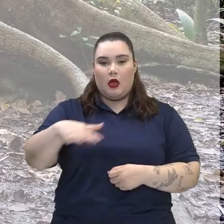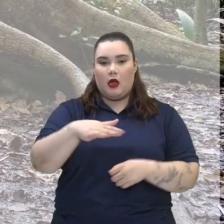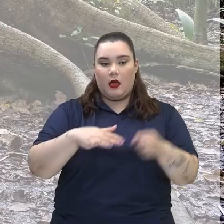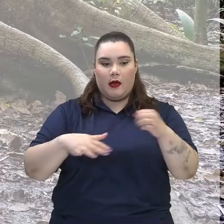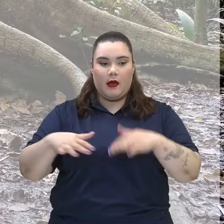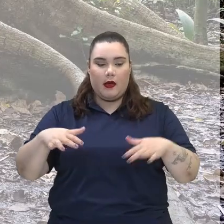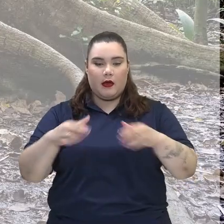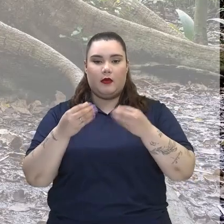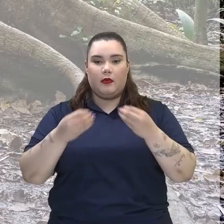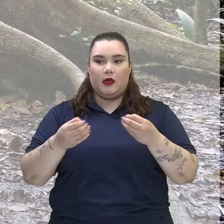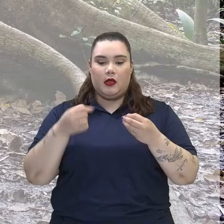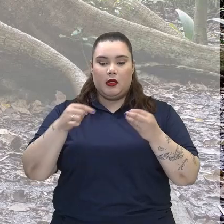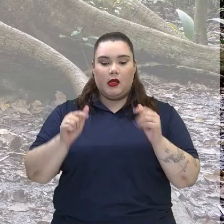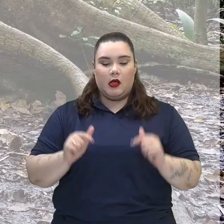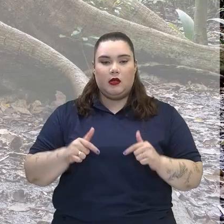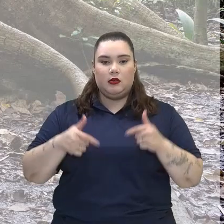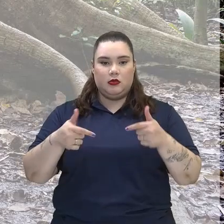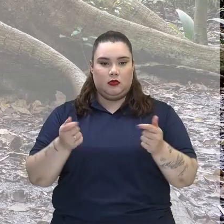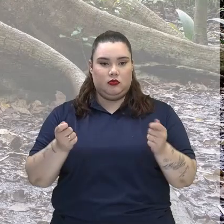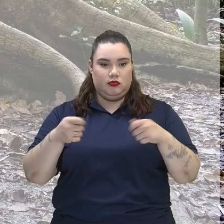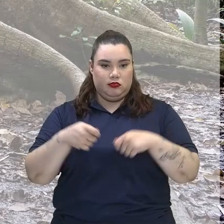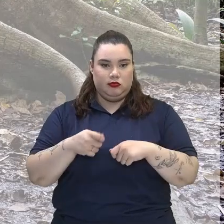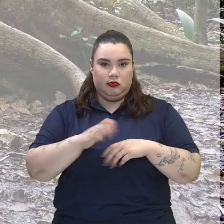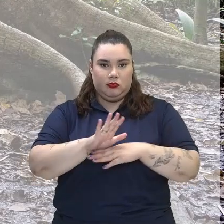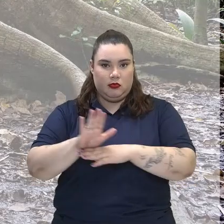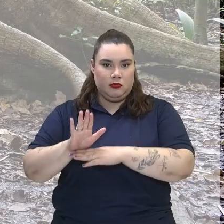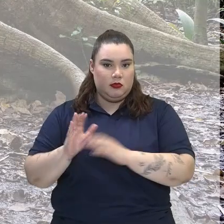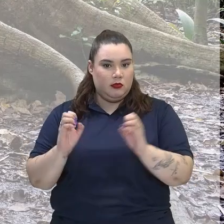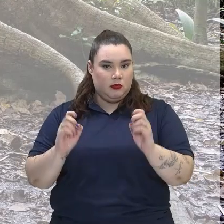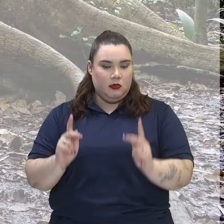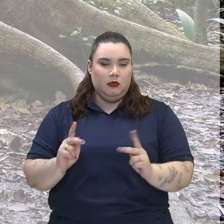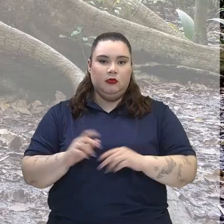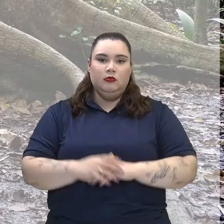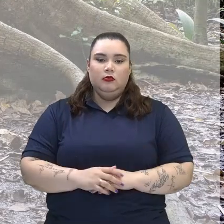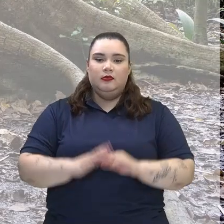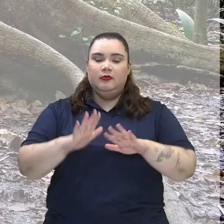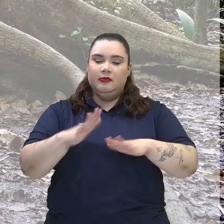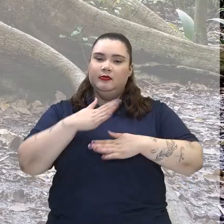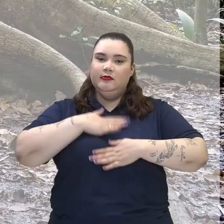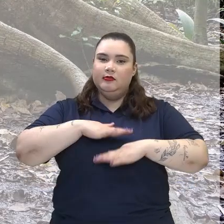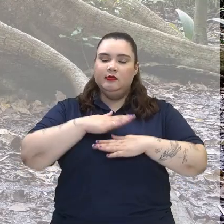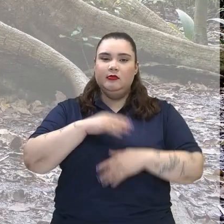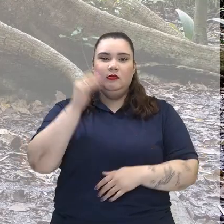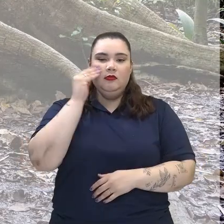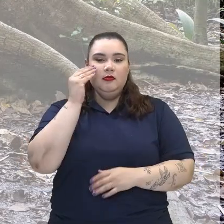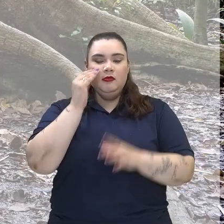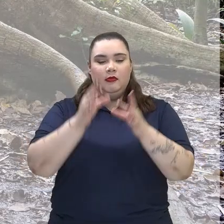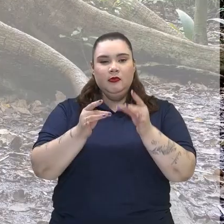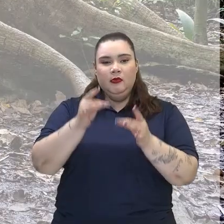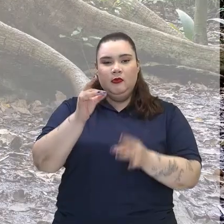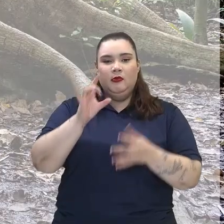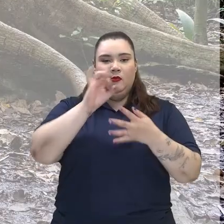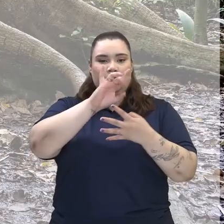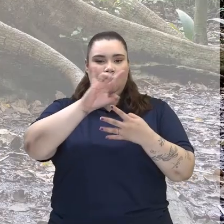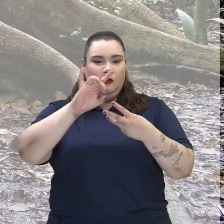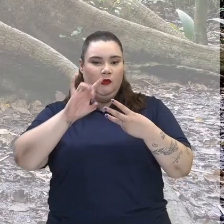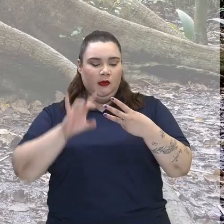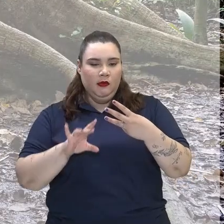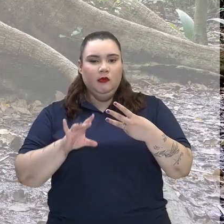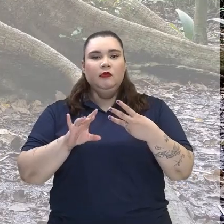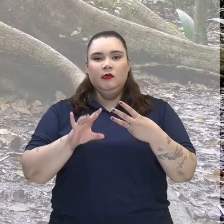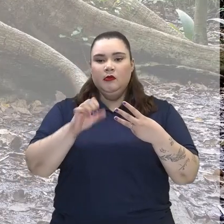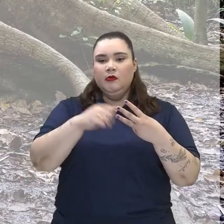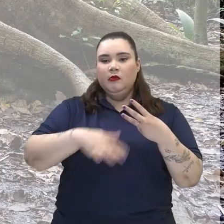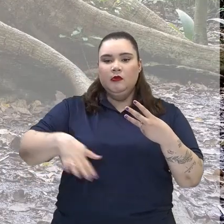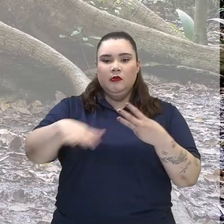essas atividades possam ocorrer. Mas tudo bem, vamos com calma, porque a gente vai verificar com mais detalhes cada uma dessas